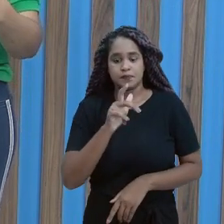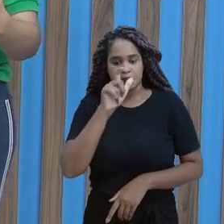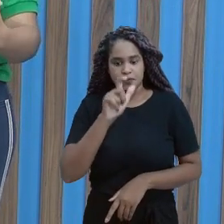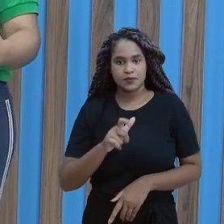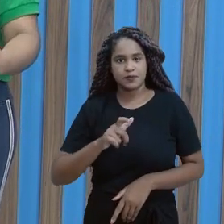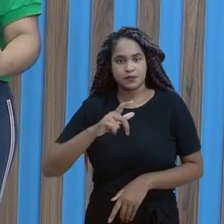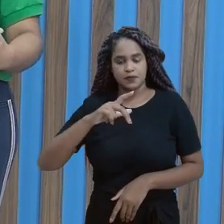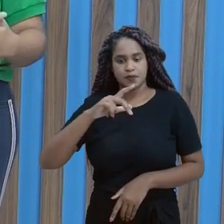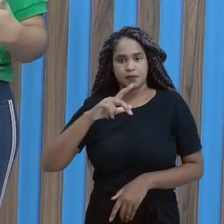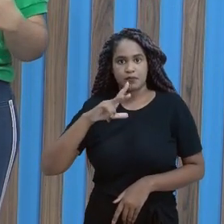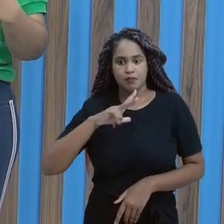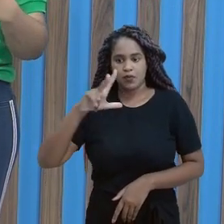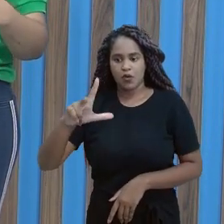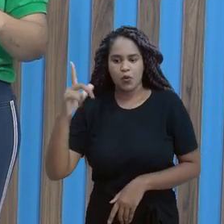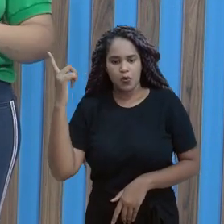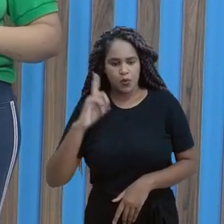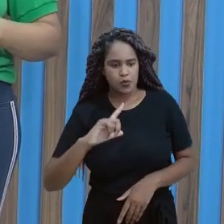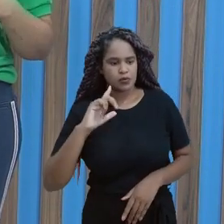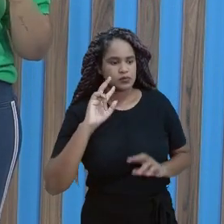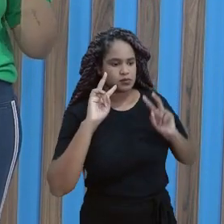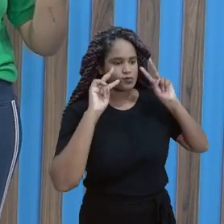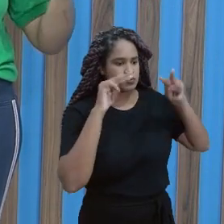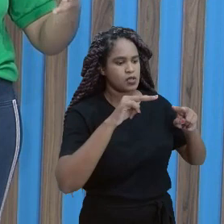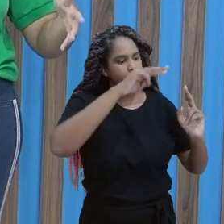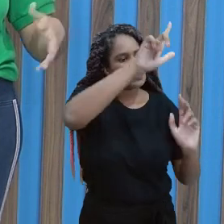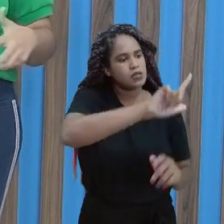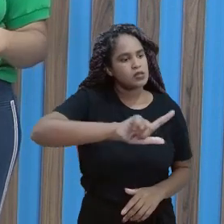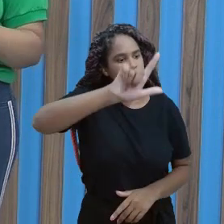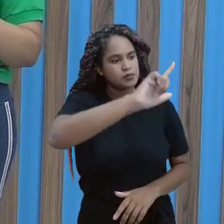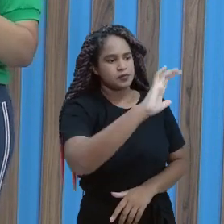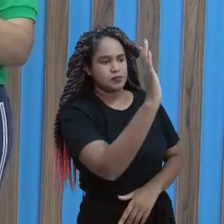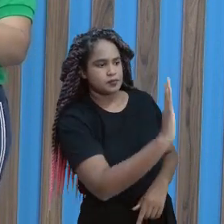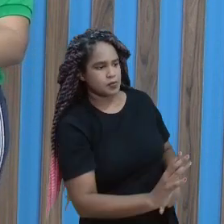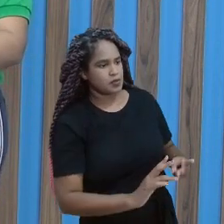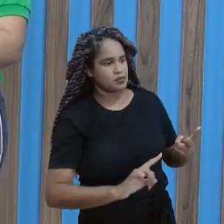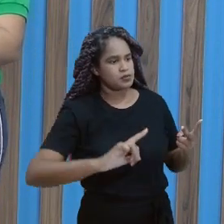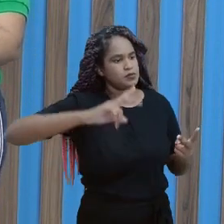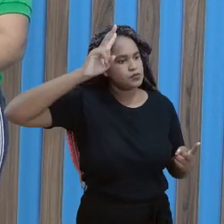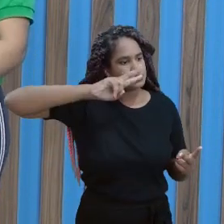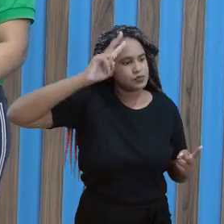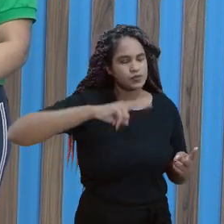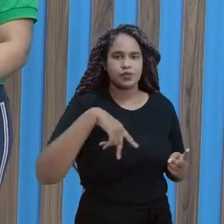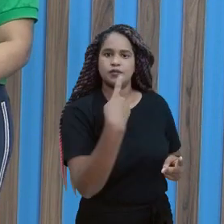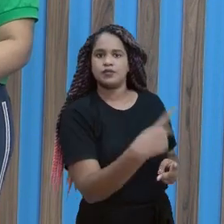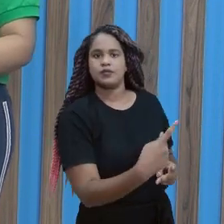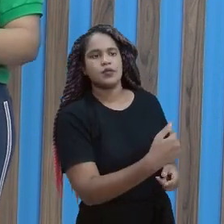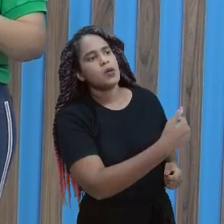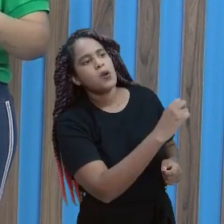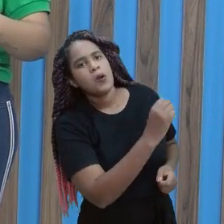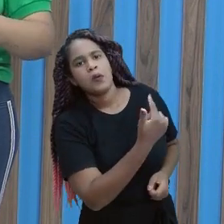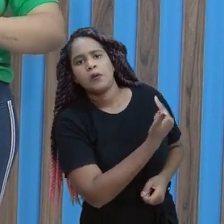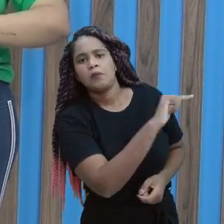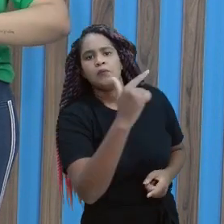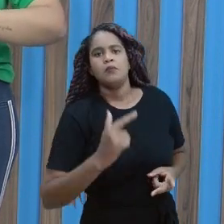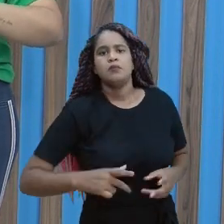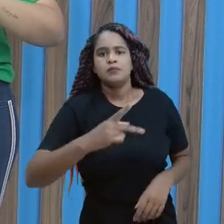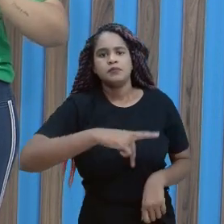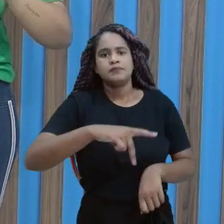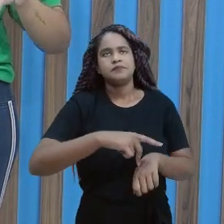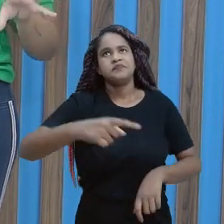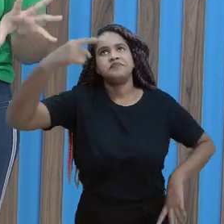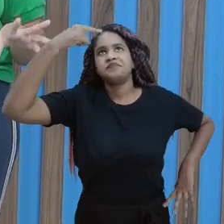tenha dificuldade em consumir uma literatura, a história, a cultura de outro país, o que é que se pensa?